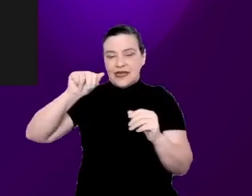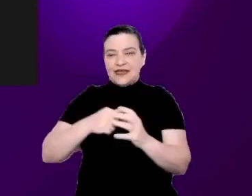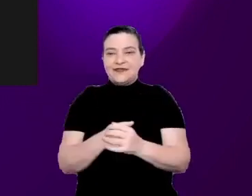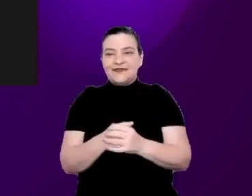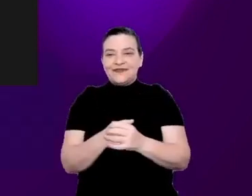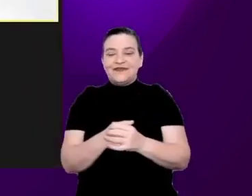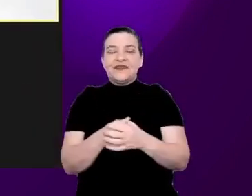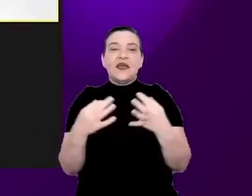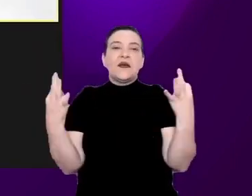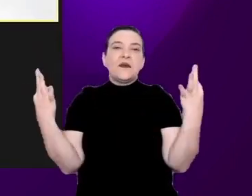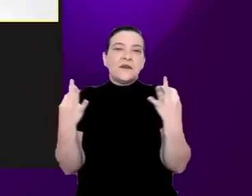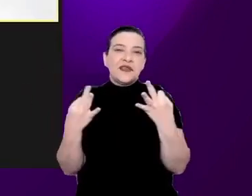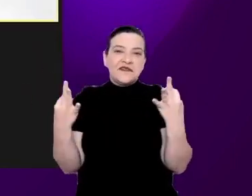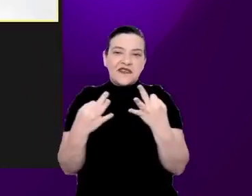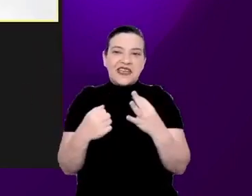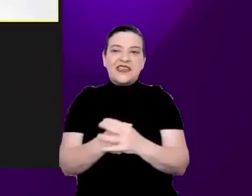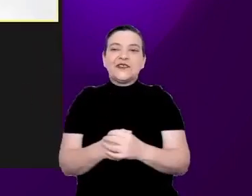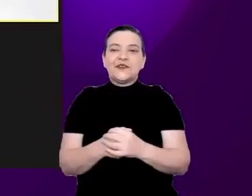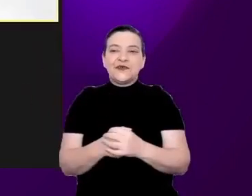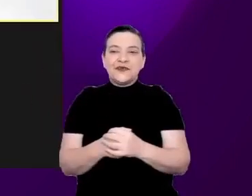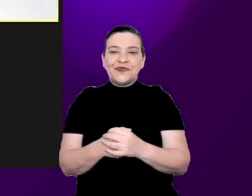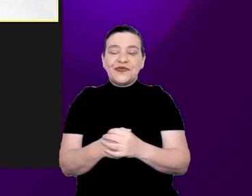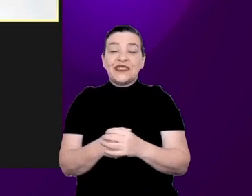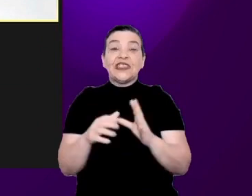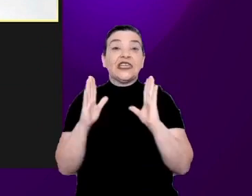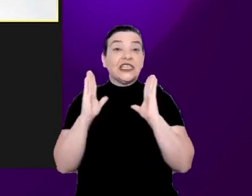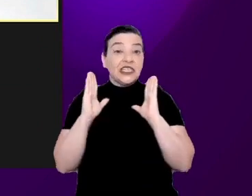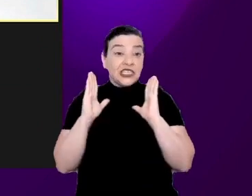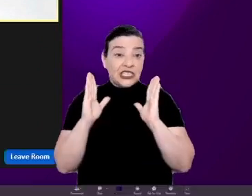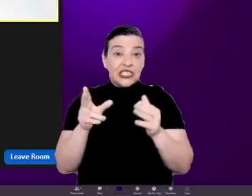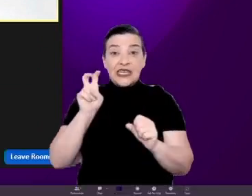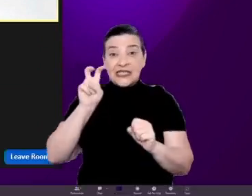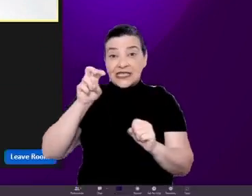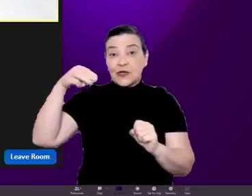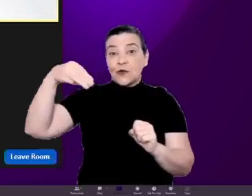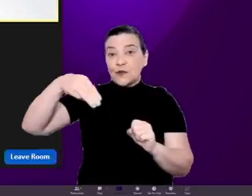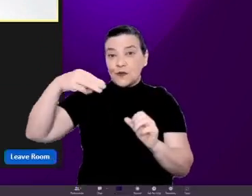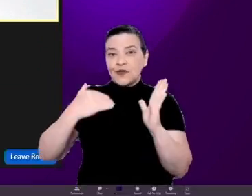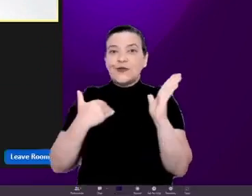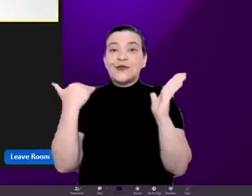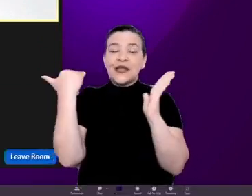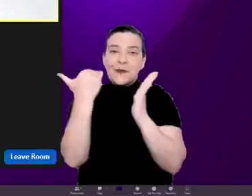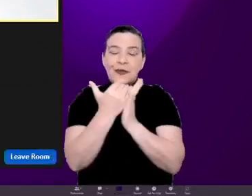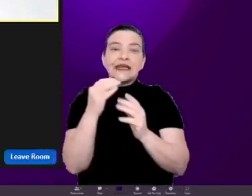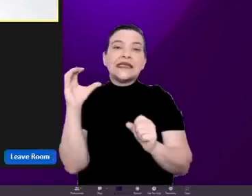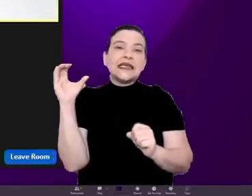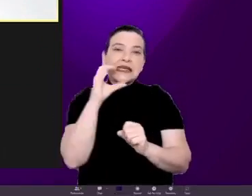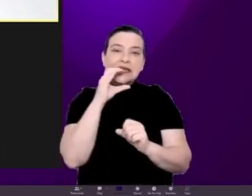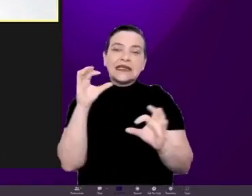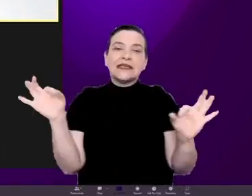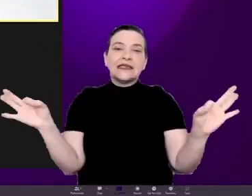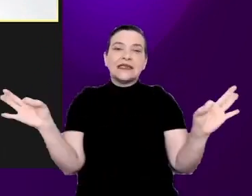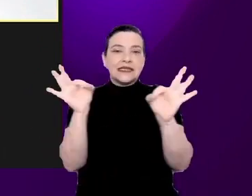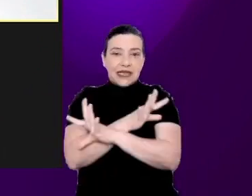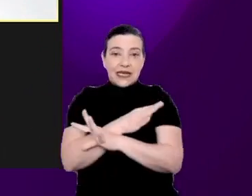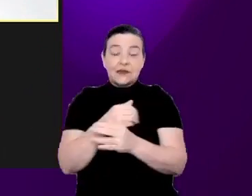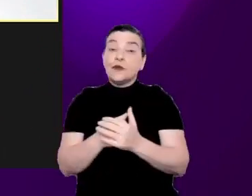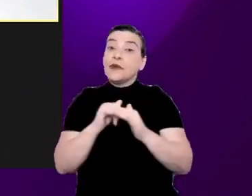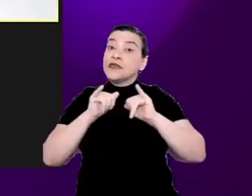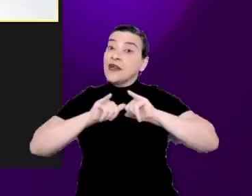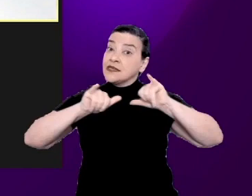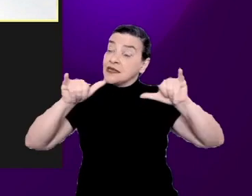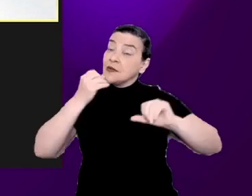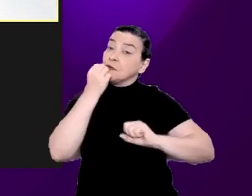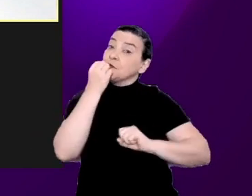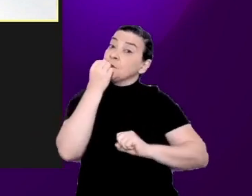Não, perfeito, Rafa, nós aqui já estamos com 5 minutos a mais, então rapidamente encerrando, mas dizendo que é muito bom ter